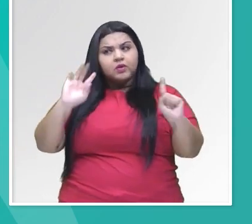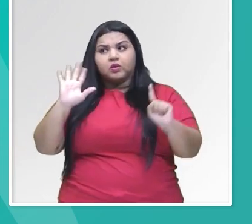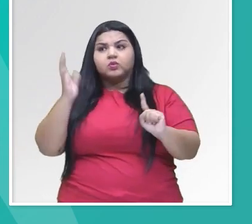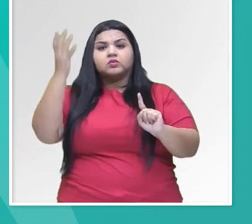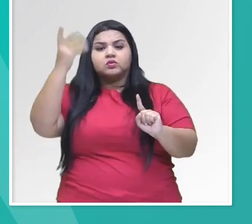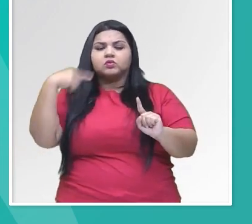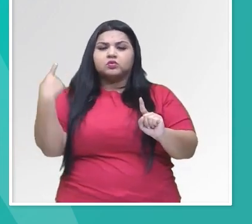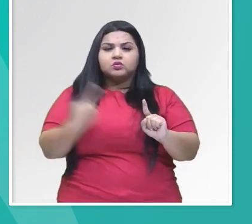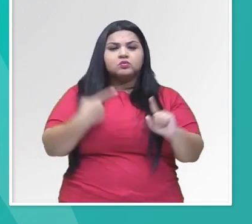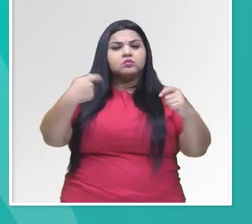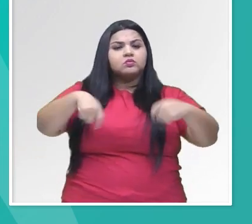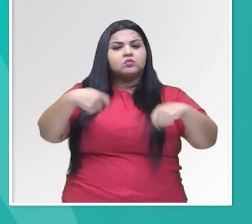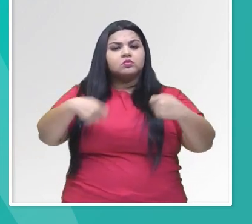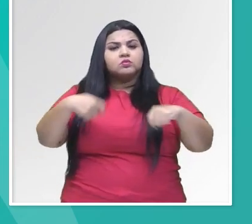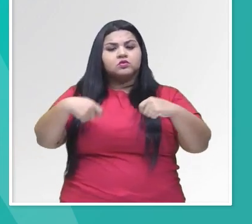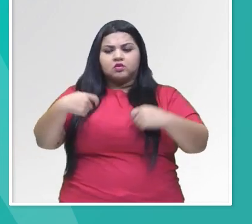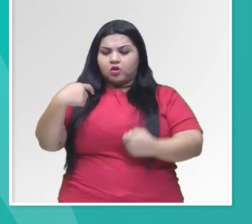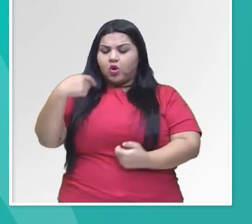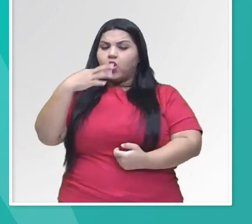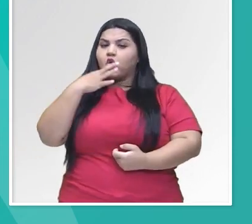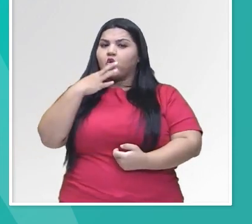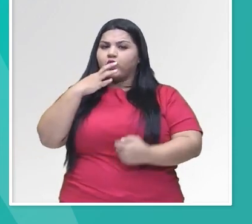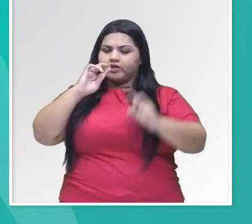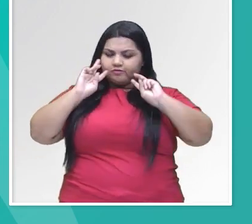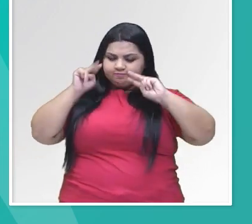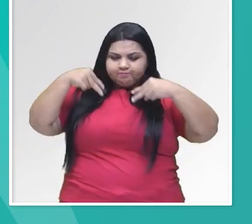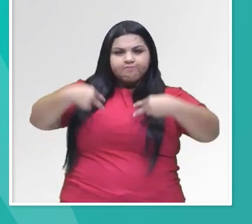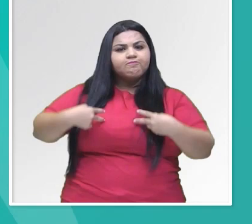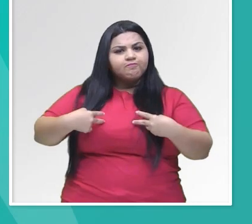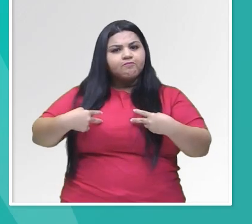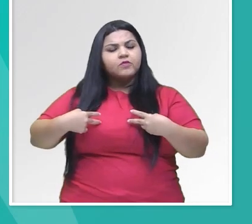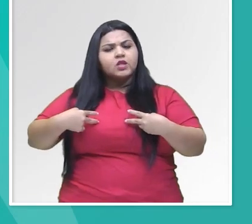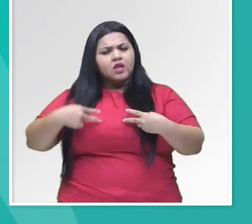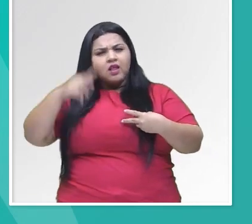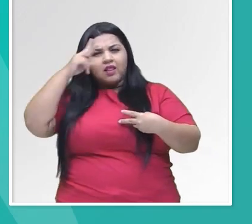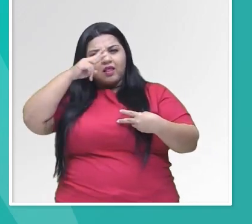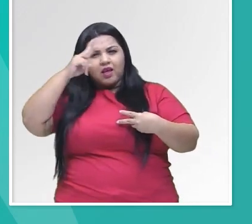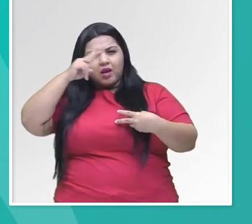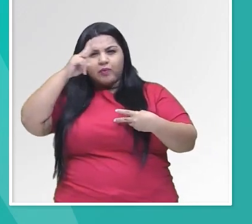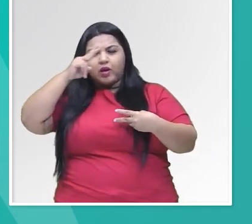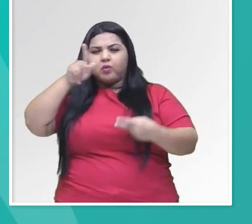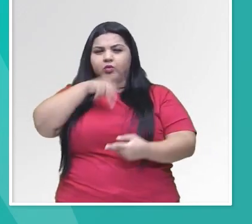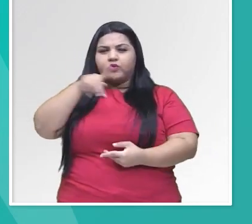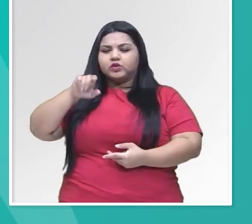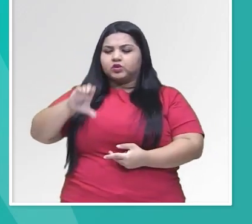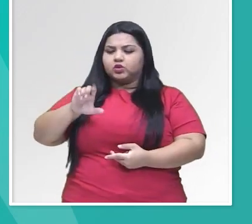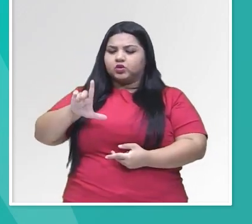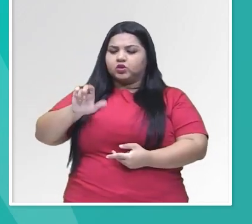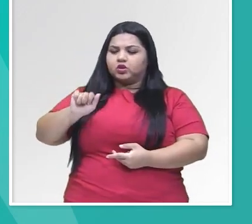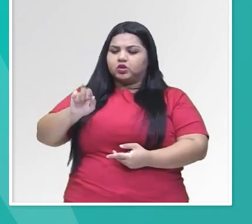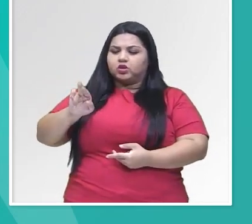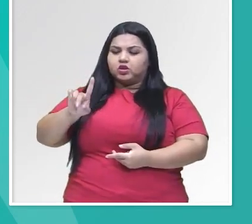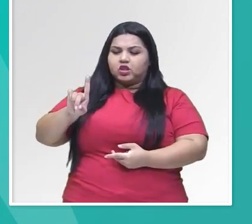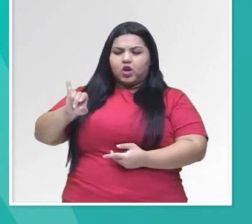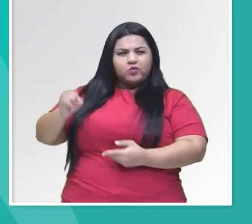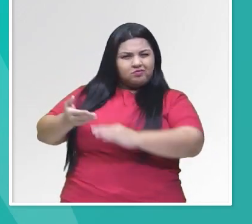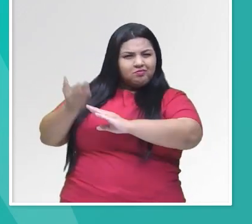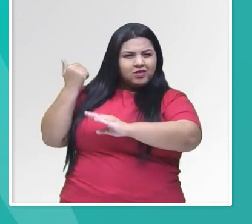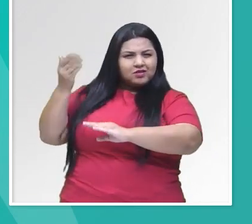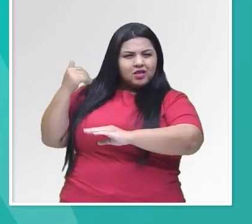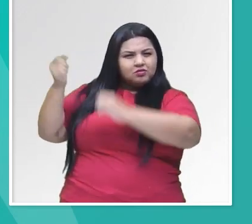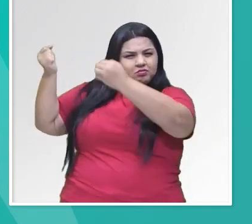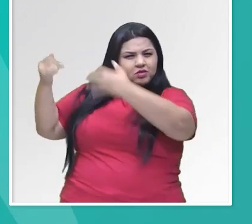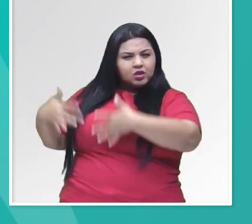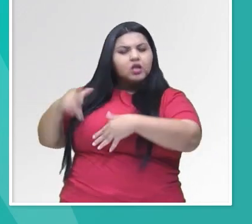nós precisamos nos conhecer. Lembram quando o professor Cláudio trabalhou com vocês em uma aula,